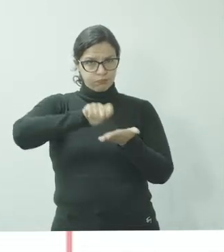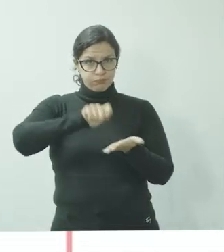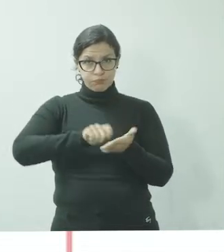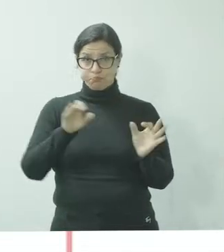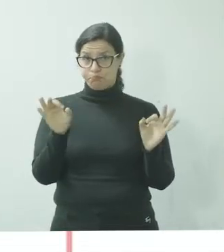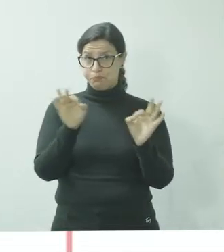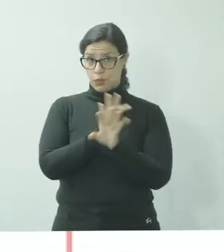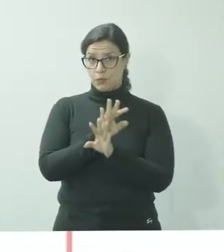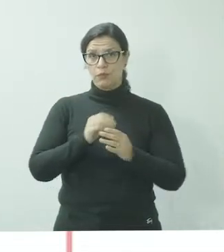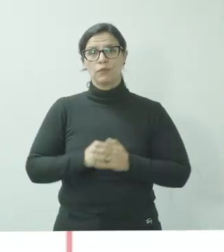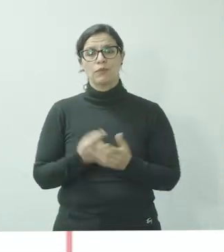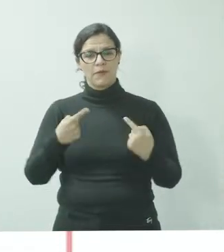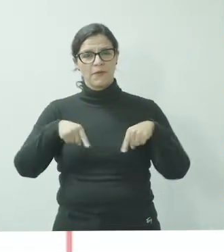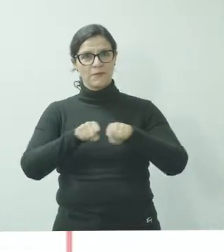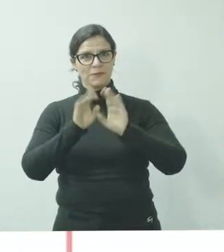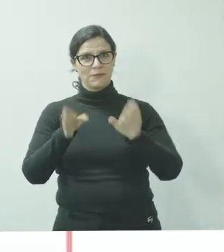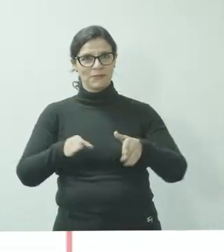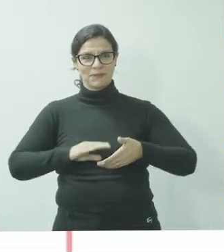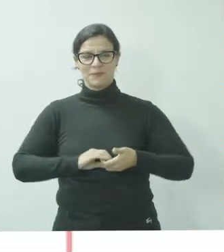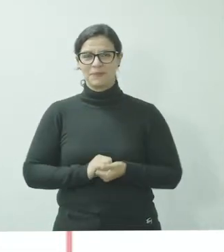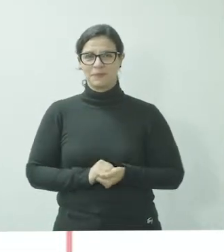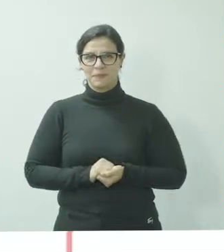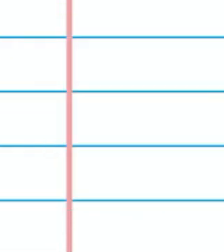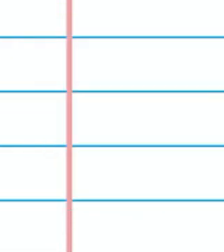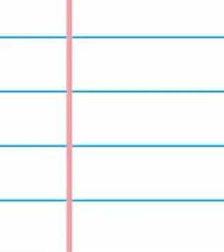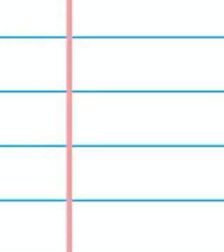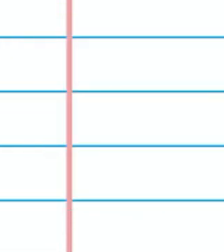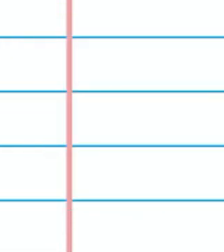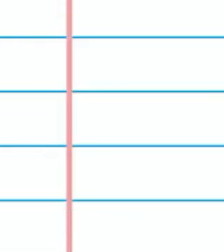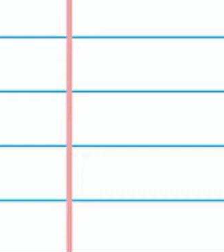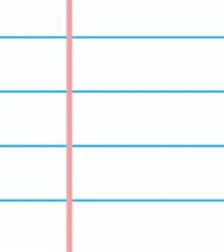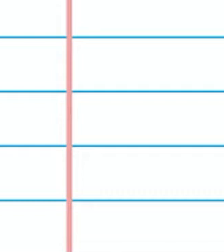você realize o seu registro e logo eu